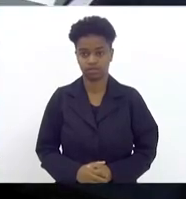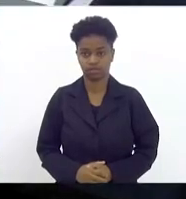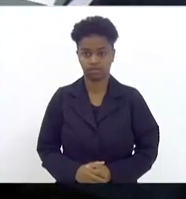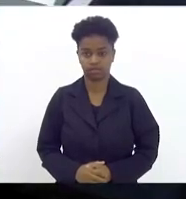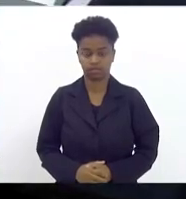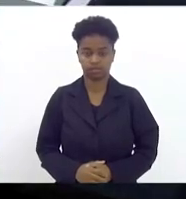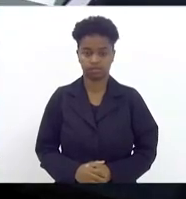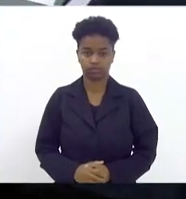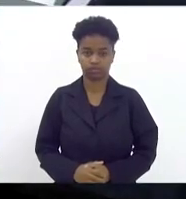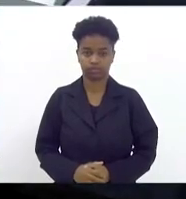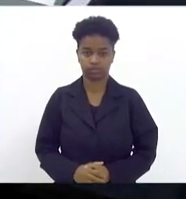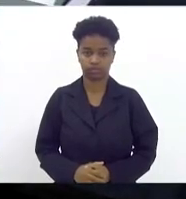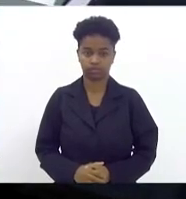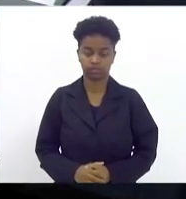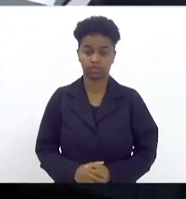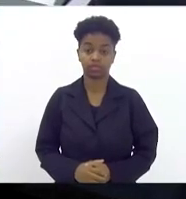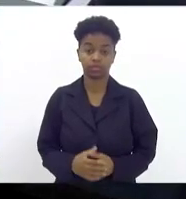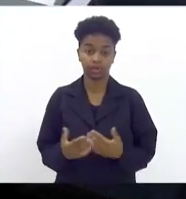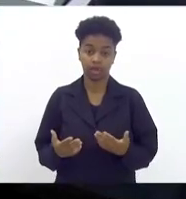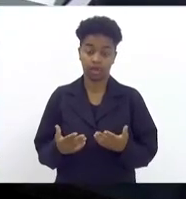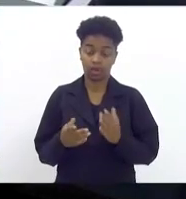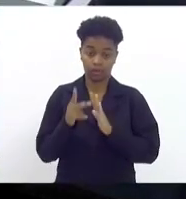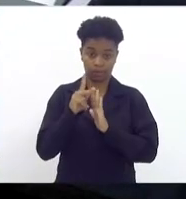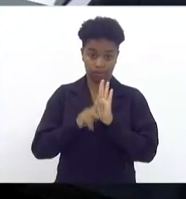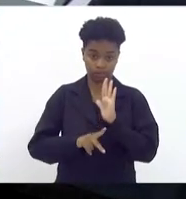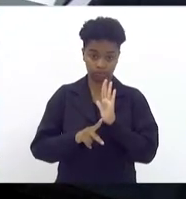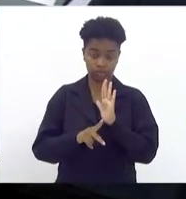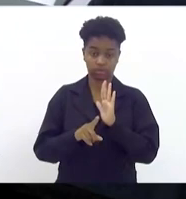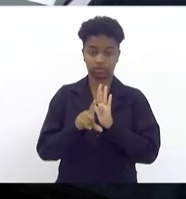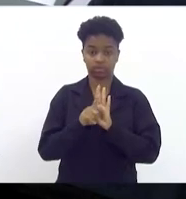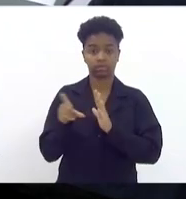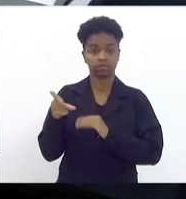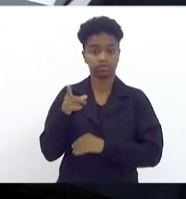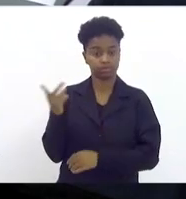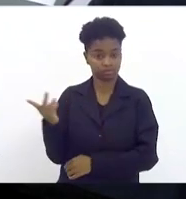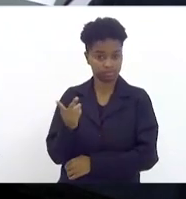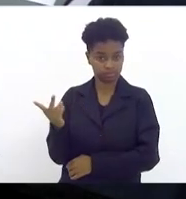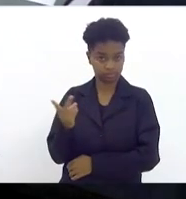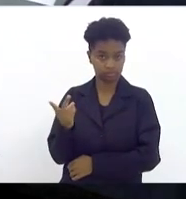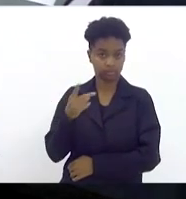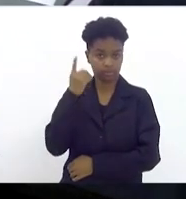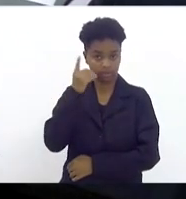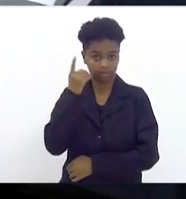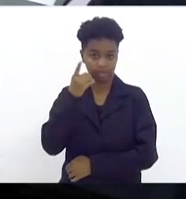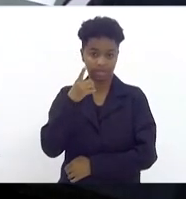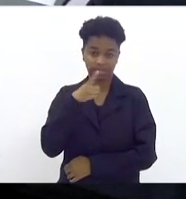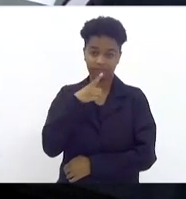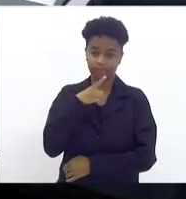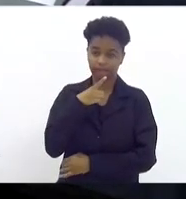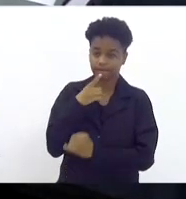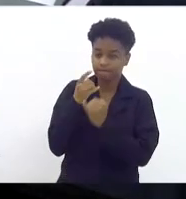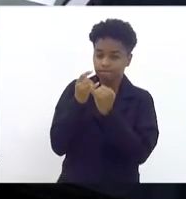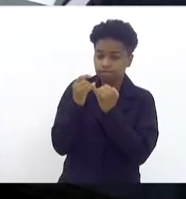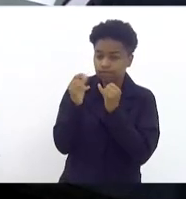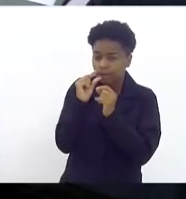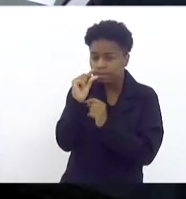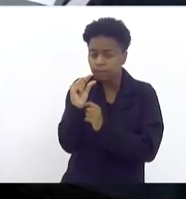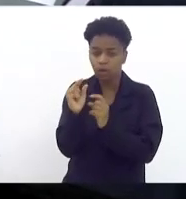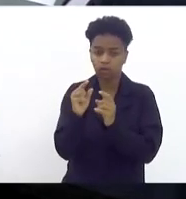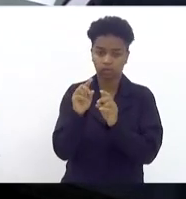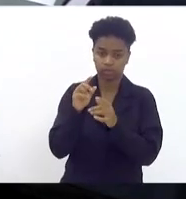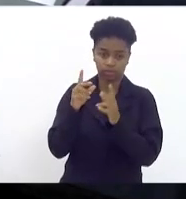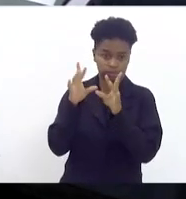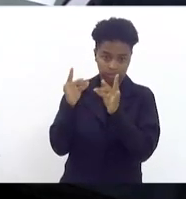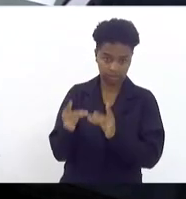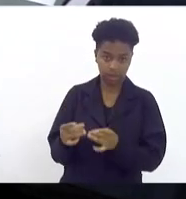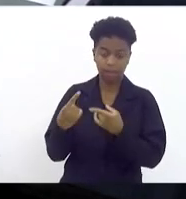Vou dizer, o projeto da deputada Índia e do deputado Carlinhos é uma nuance. Porque a lei do deputado